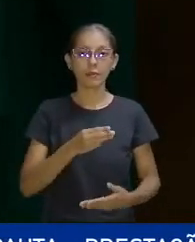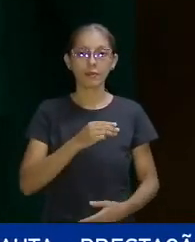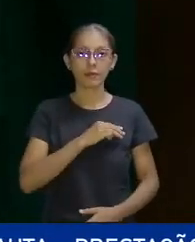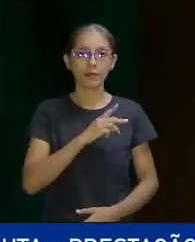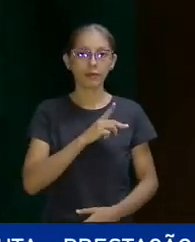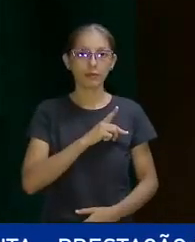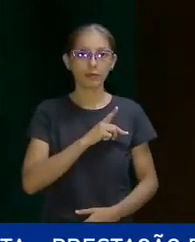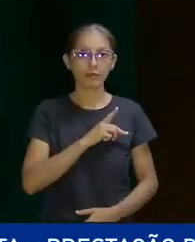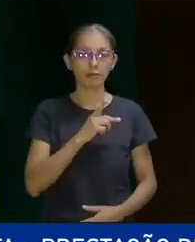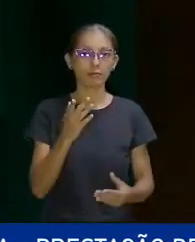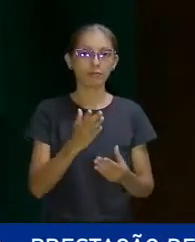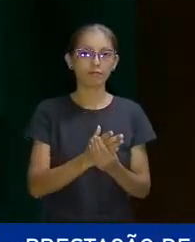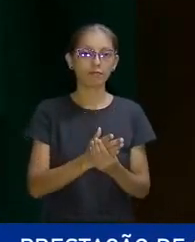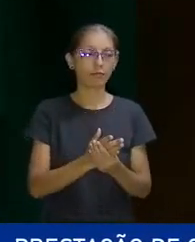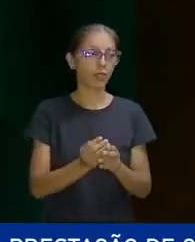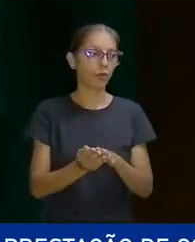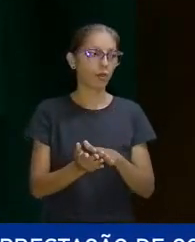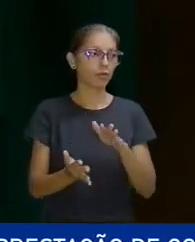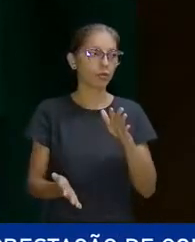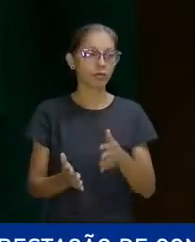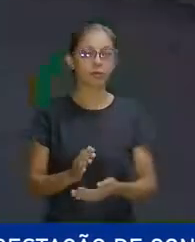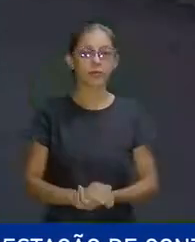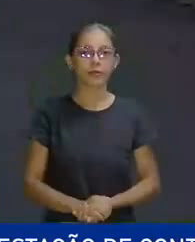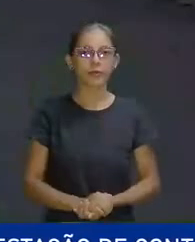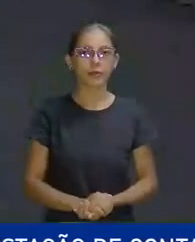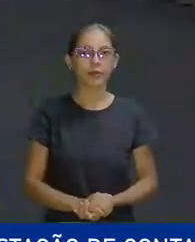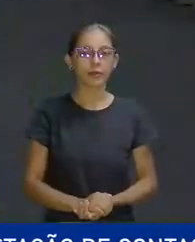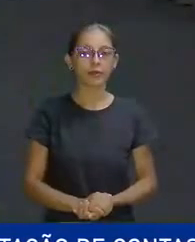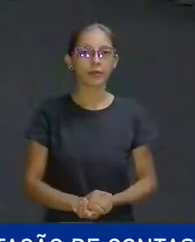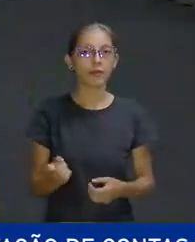nos autos. Devolvo a palavra à relatora.